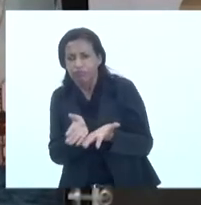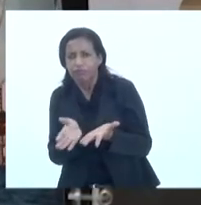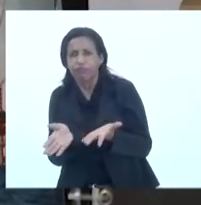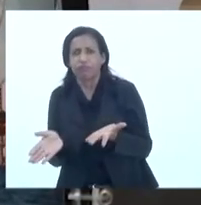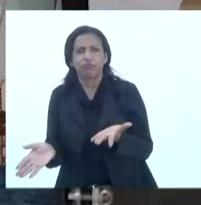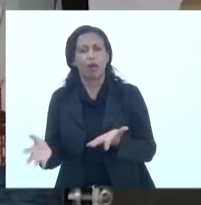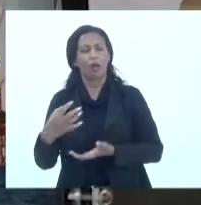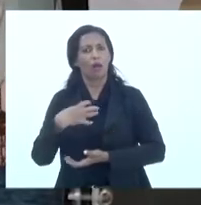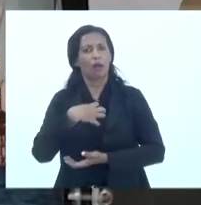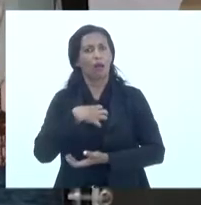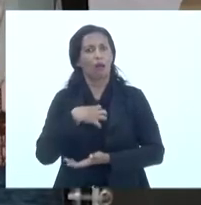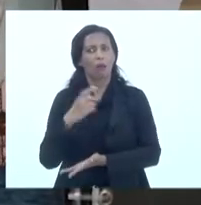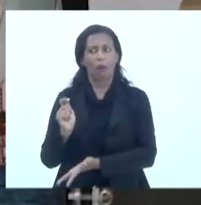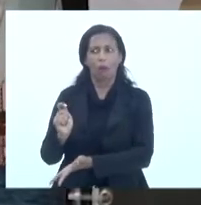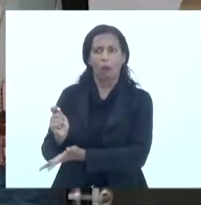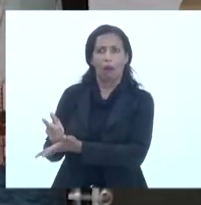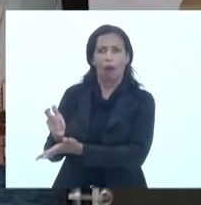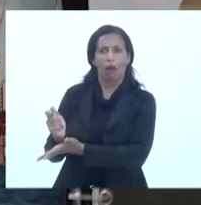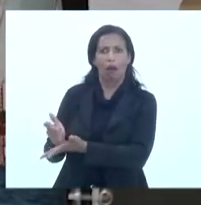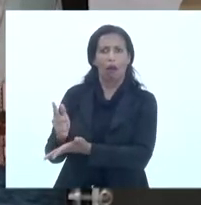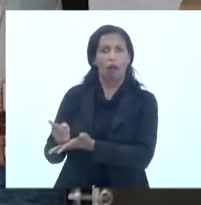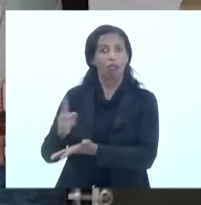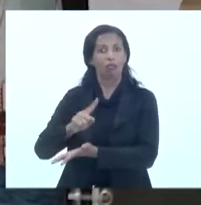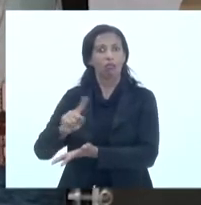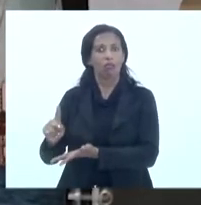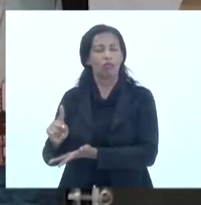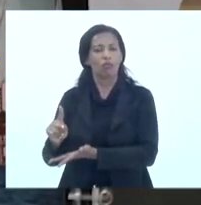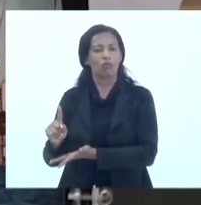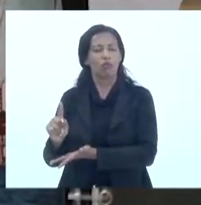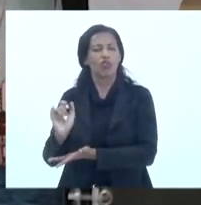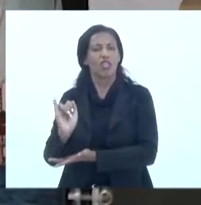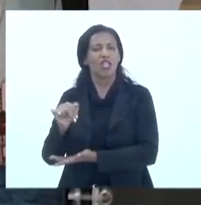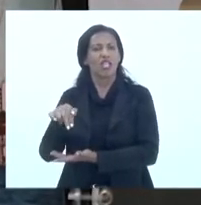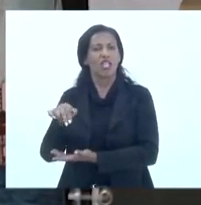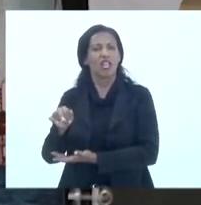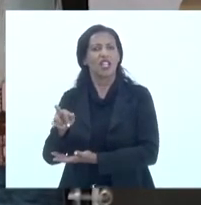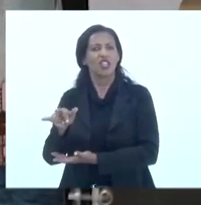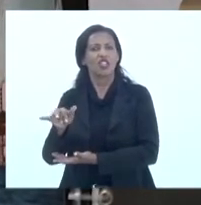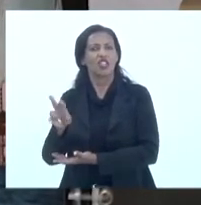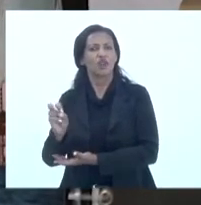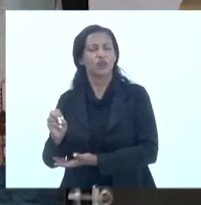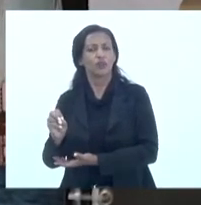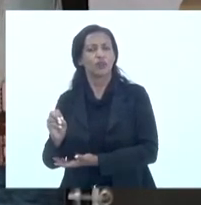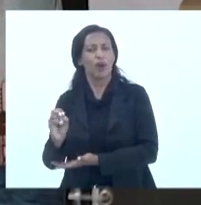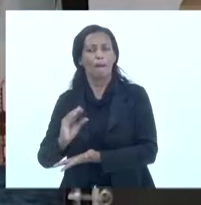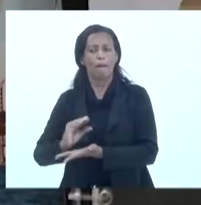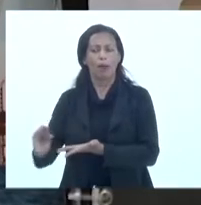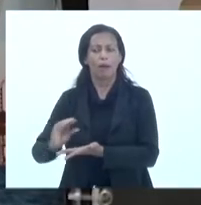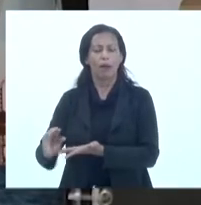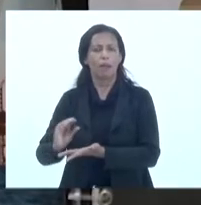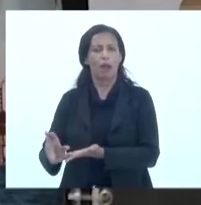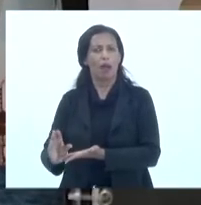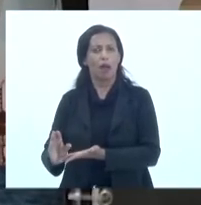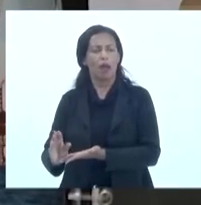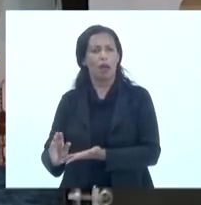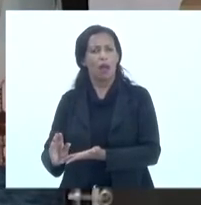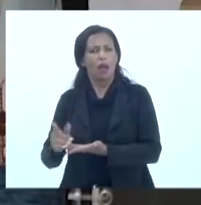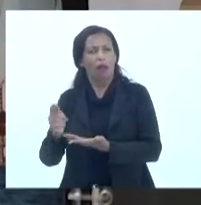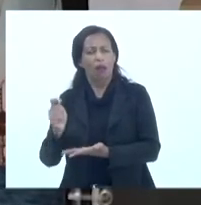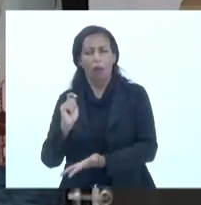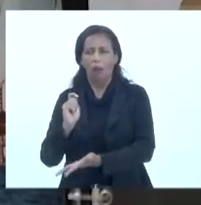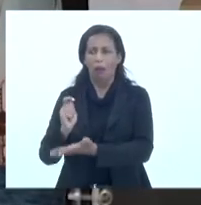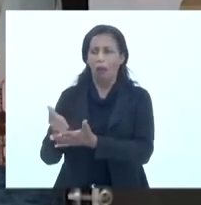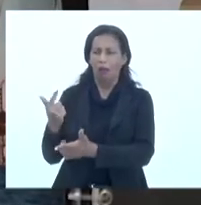sentido para pagamento dos não ativos, dos inativos do Estado, cobrindo um